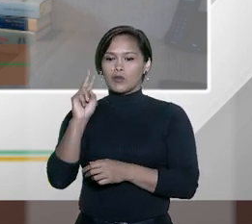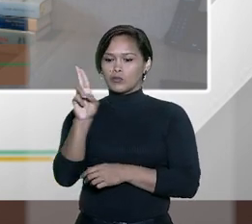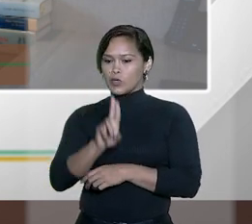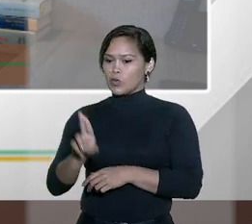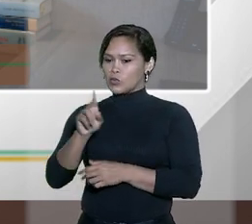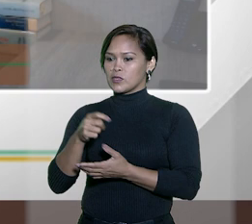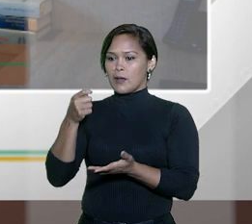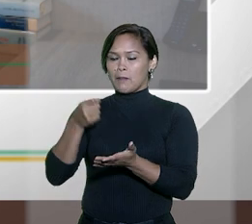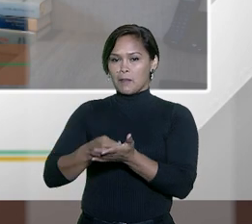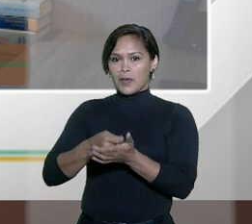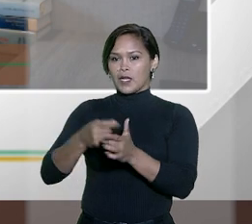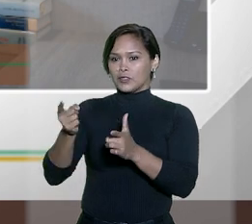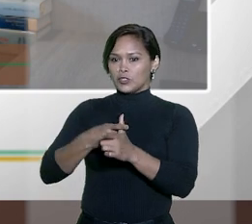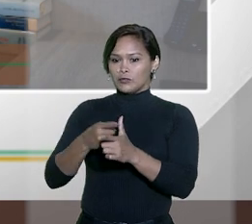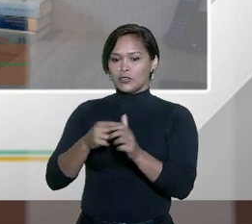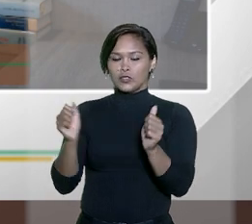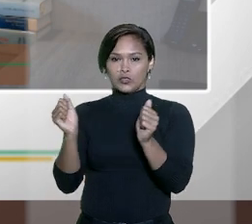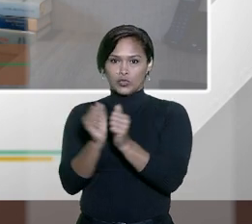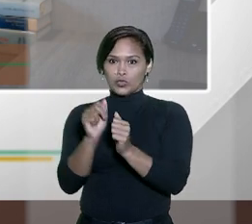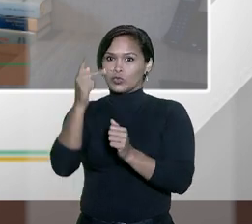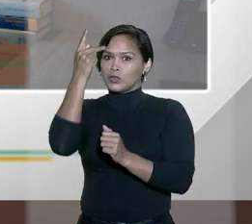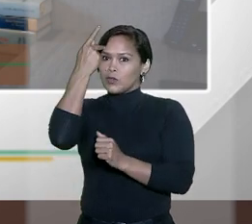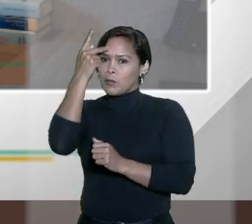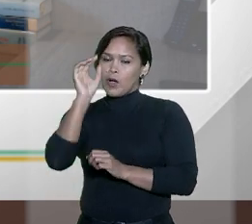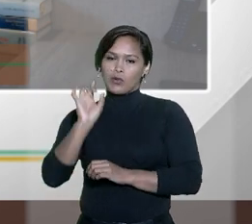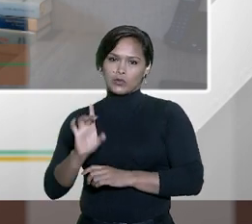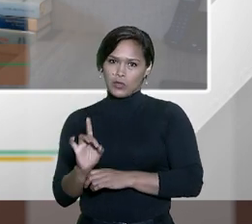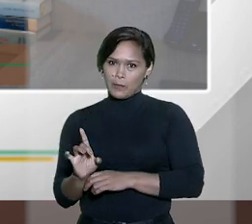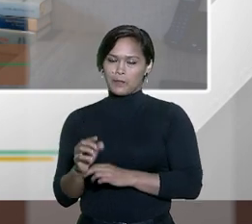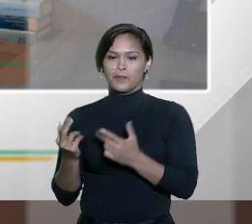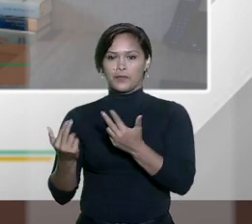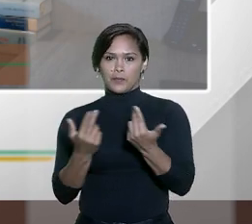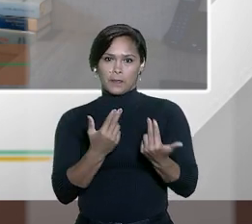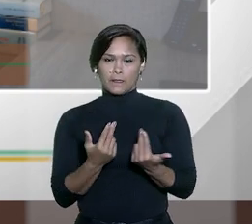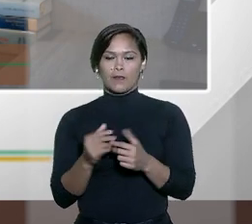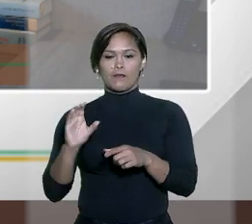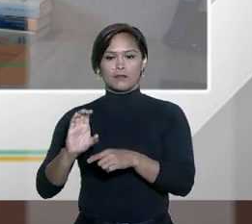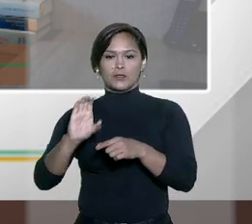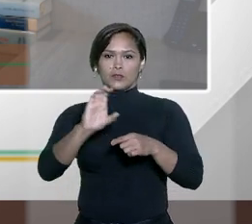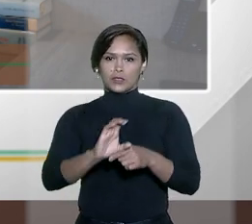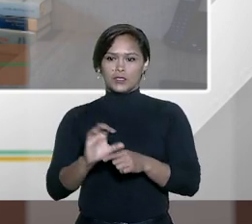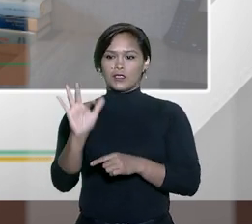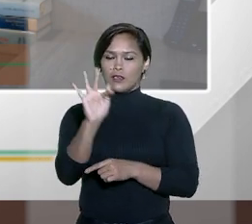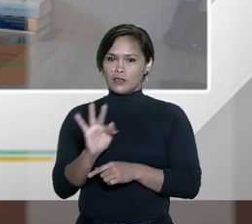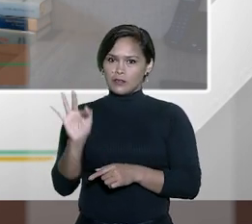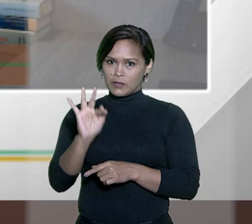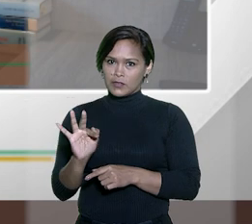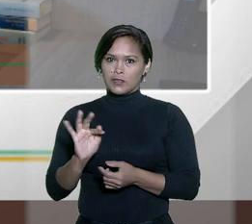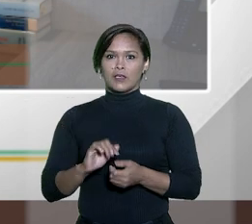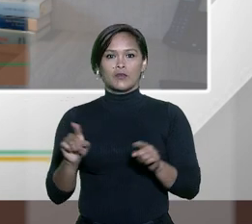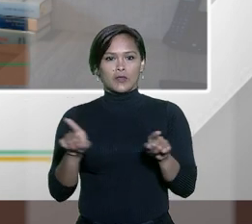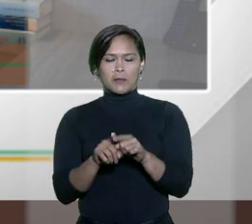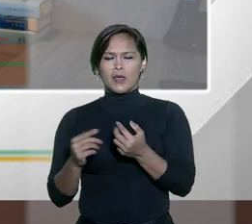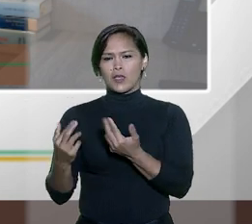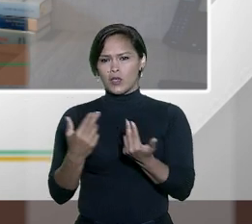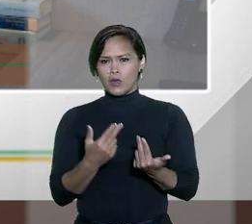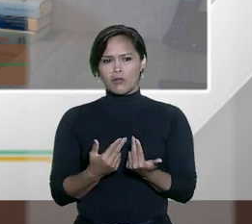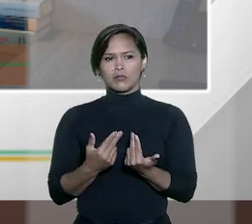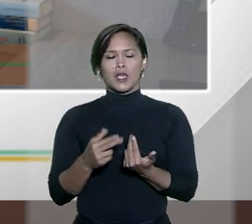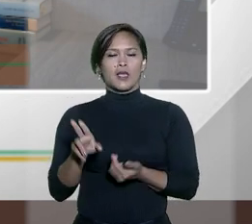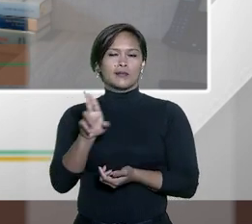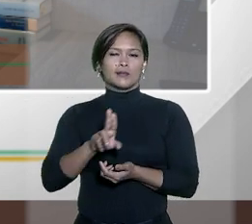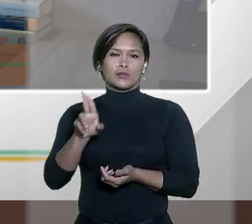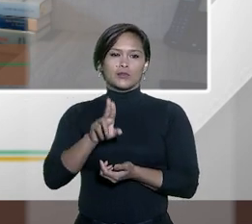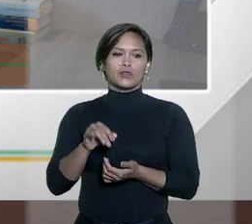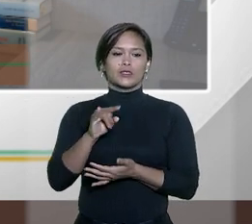utilizá-lo para pagar dívidas com o município de São Paulo. Mesma coisa com o Estado, com a União Federal, né? Eu não vou poder utilizar